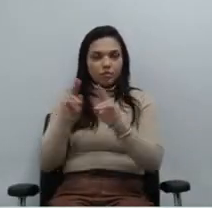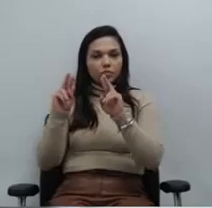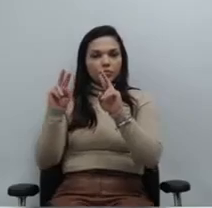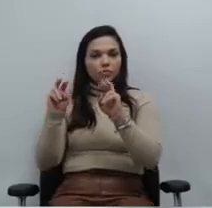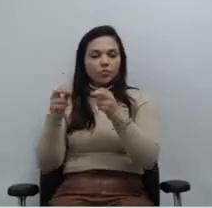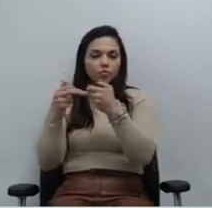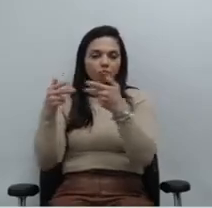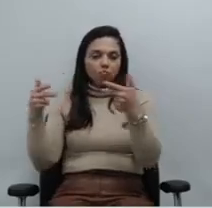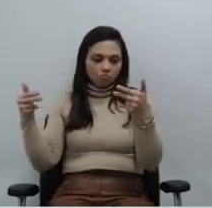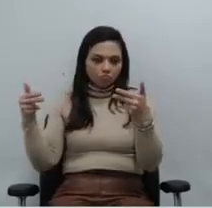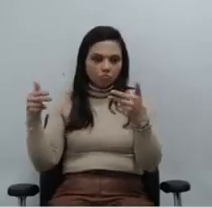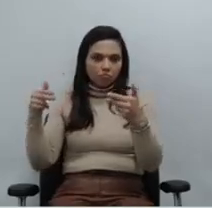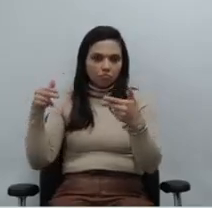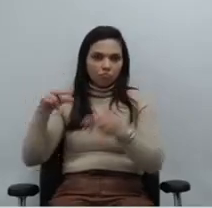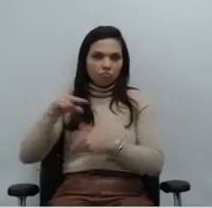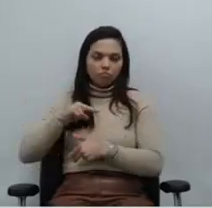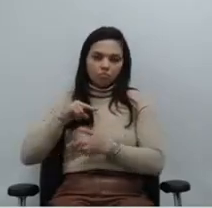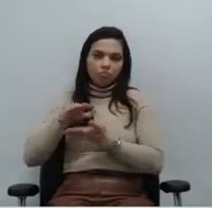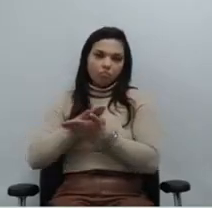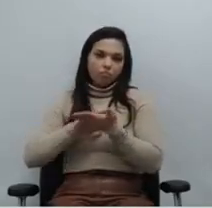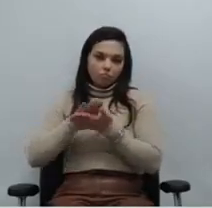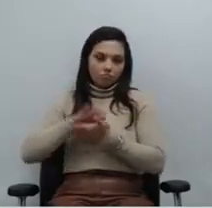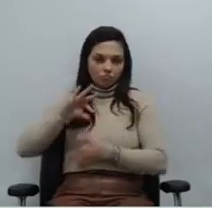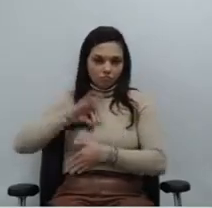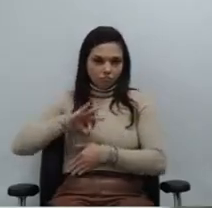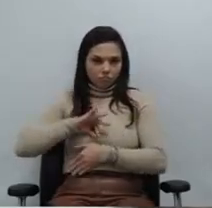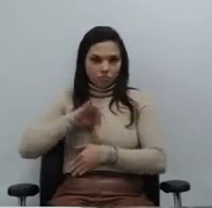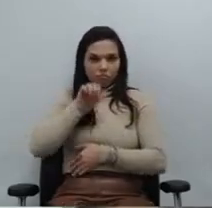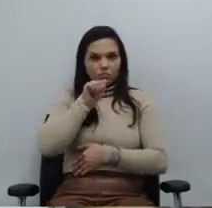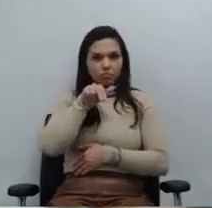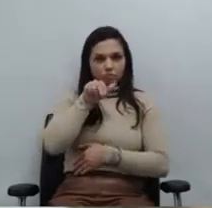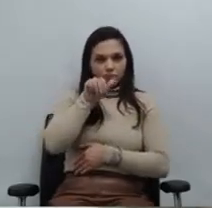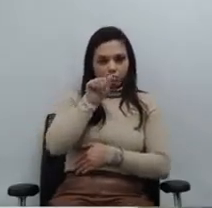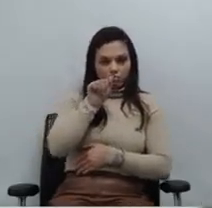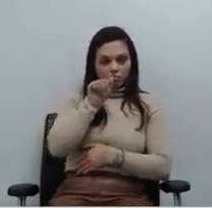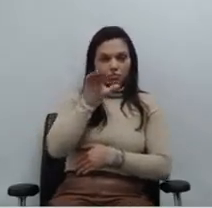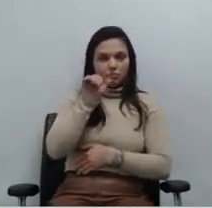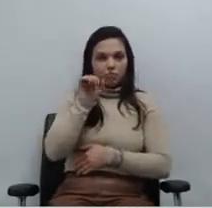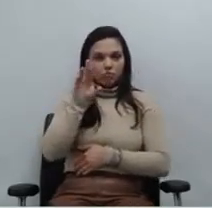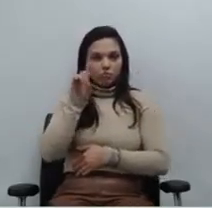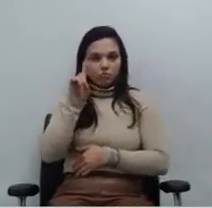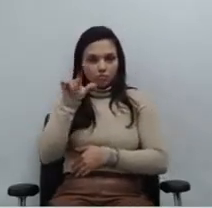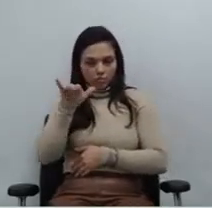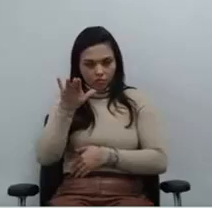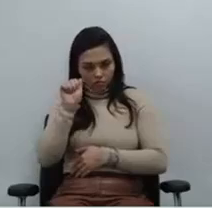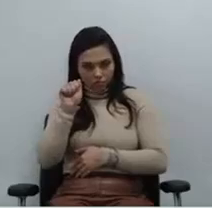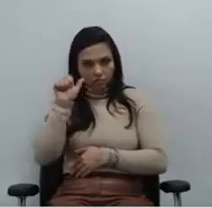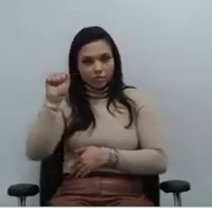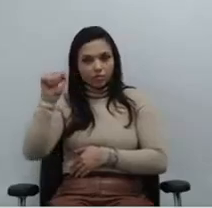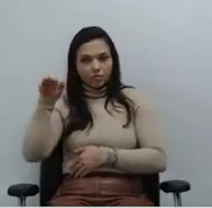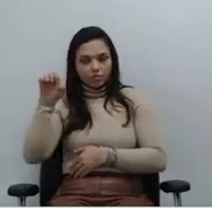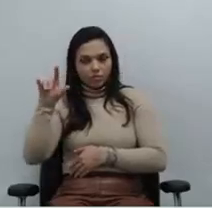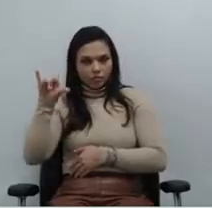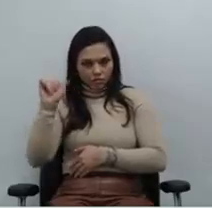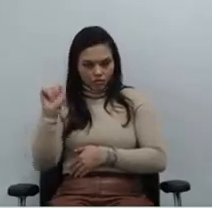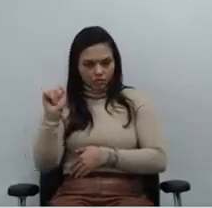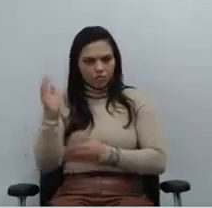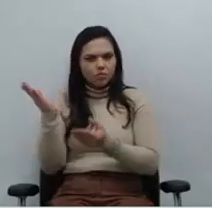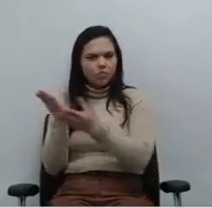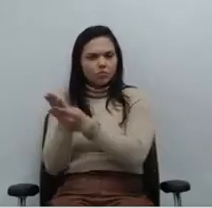particulares, sem remuneração, da servidora Ana Carolina Amélia Bento. Esse processo veio a mim logo quando tomei posse